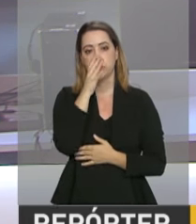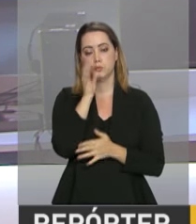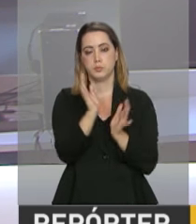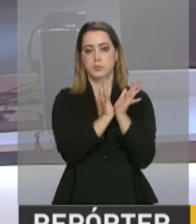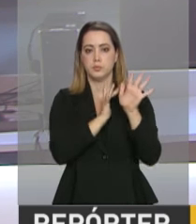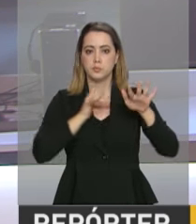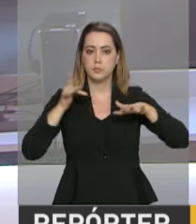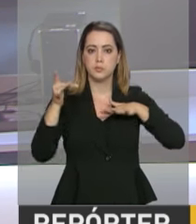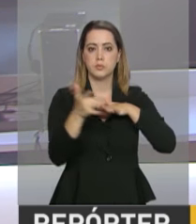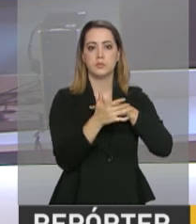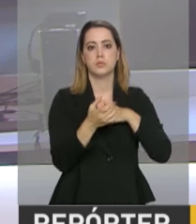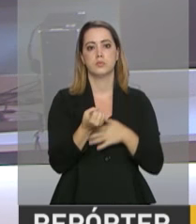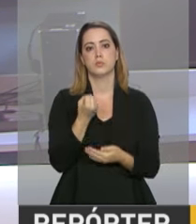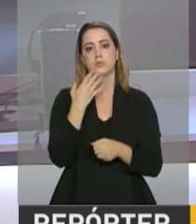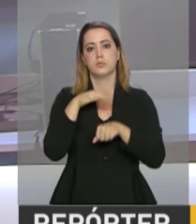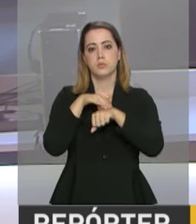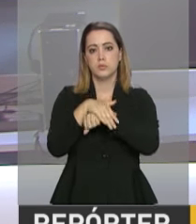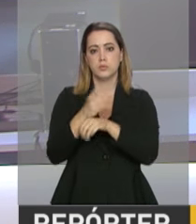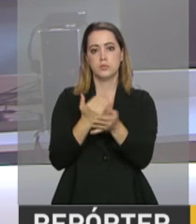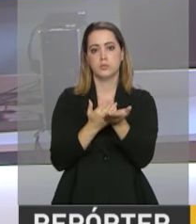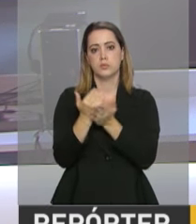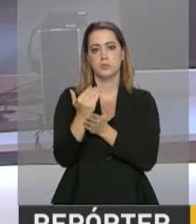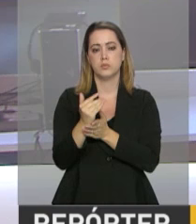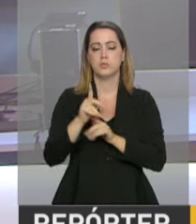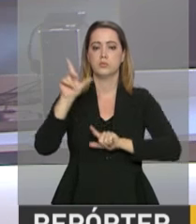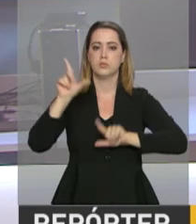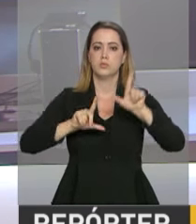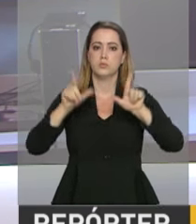também pelas nossas redes sociais. Uma boa noite para você